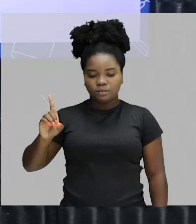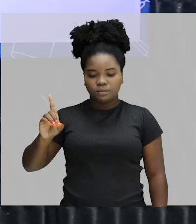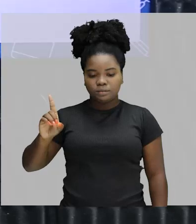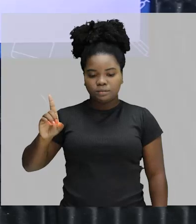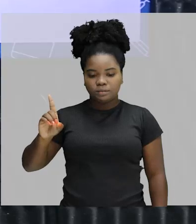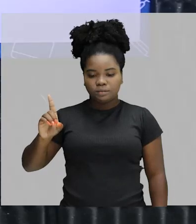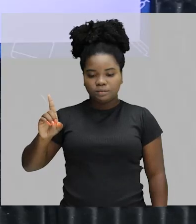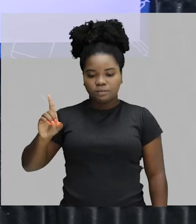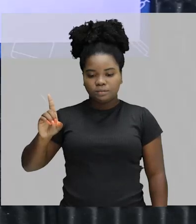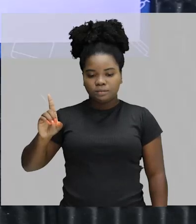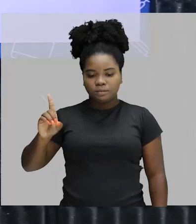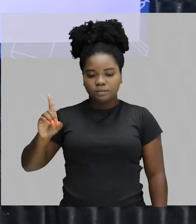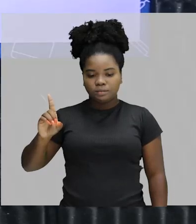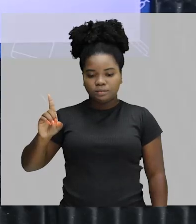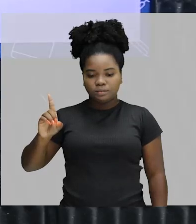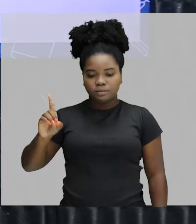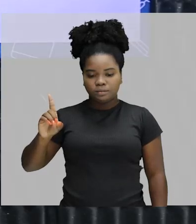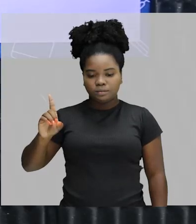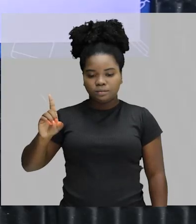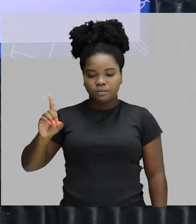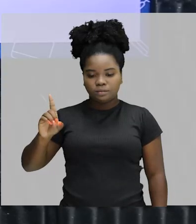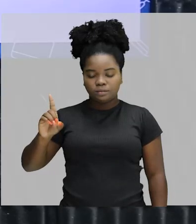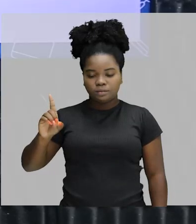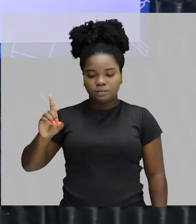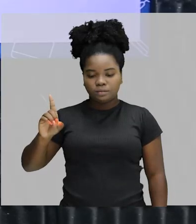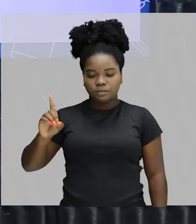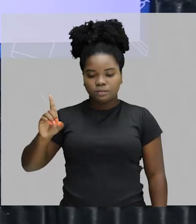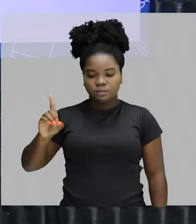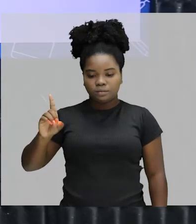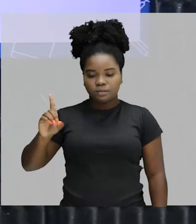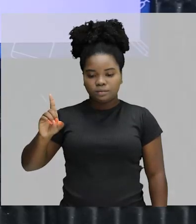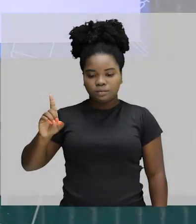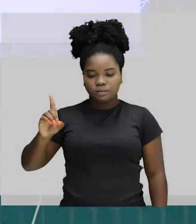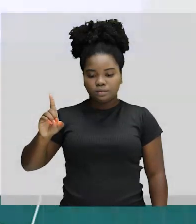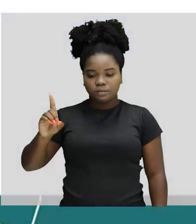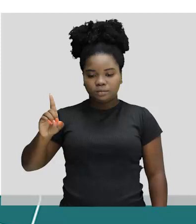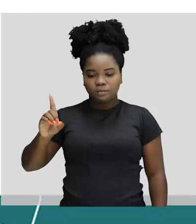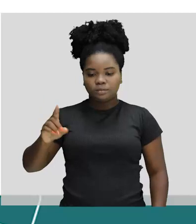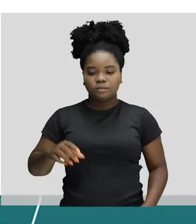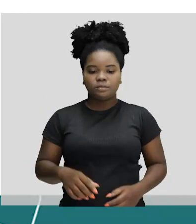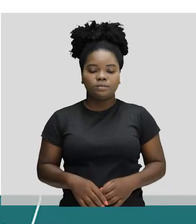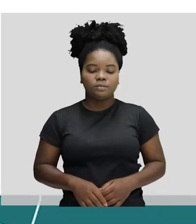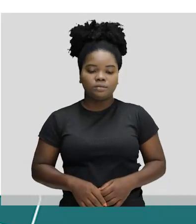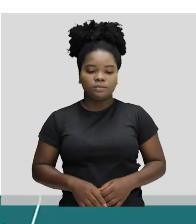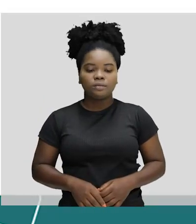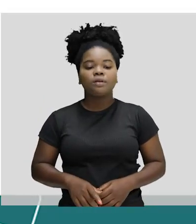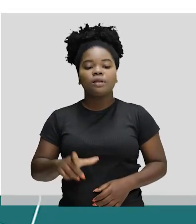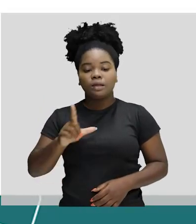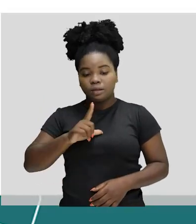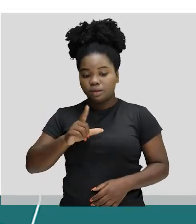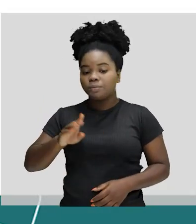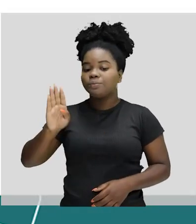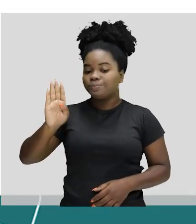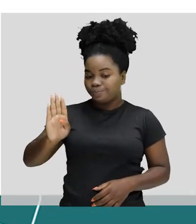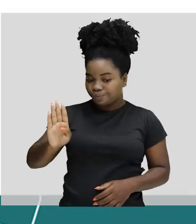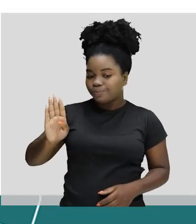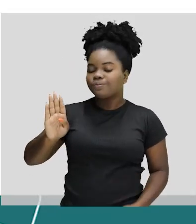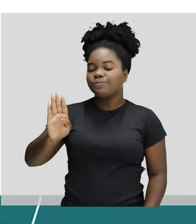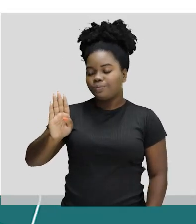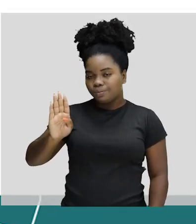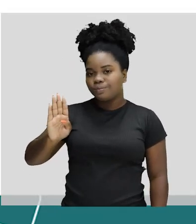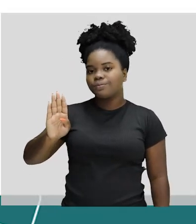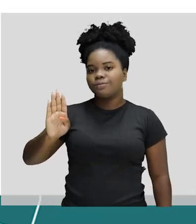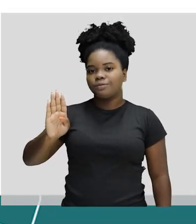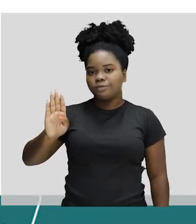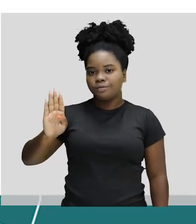ou superlativo absoluto analítico de superioridade. E aí? Na verdade, ele está no